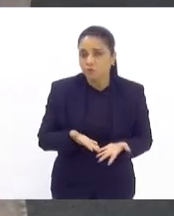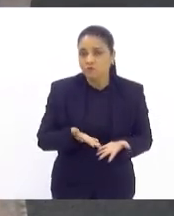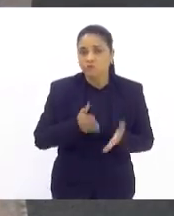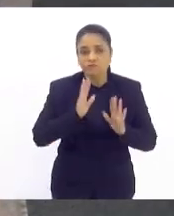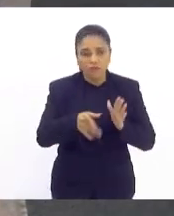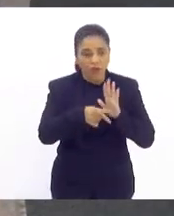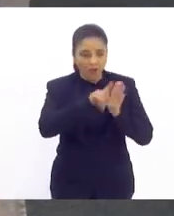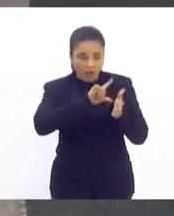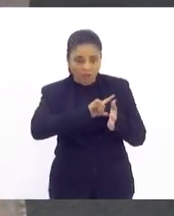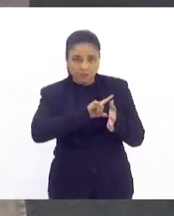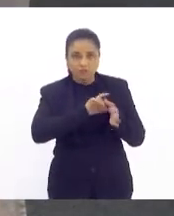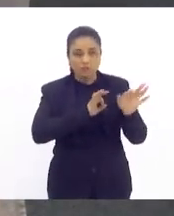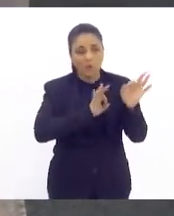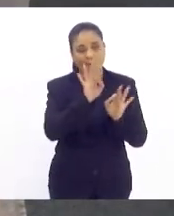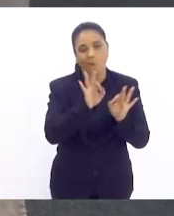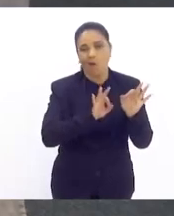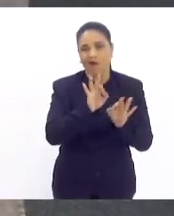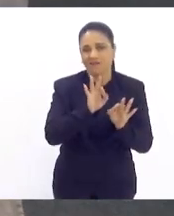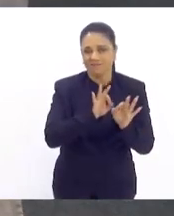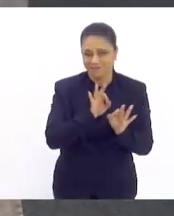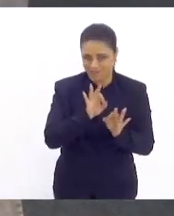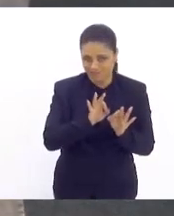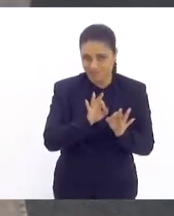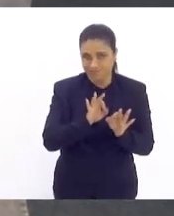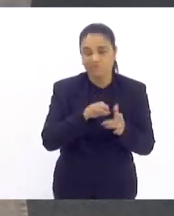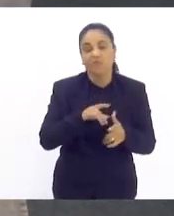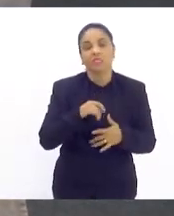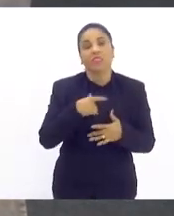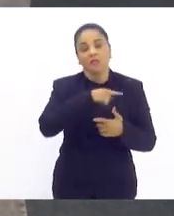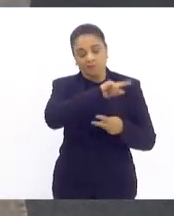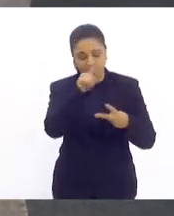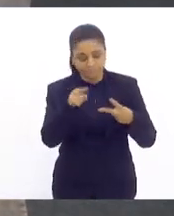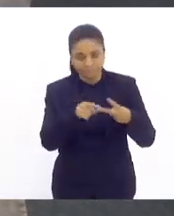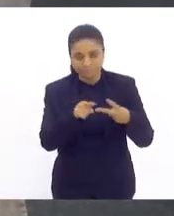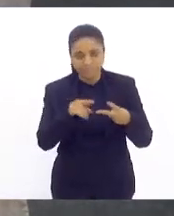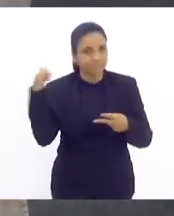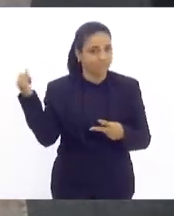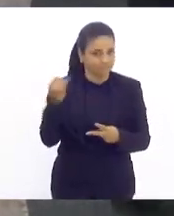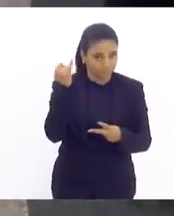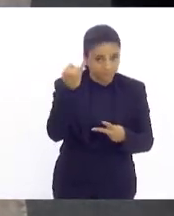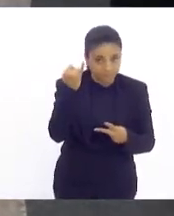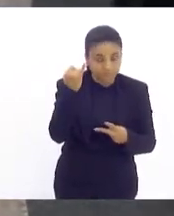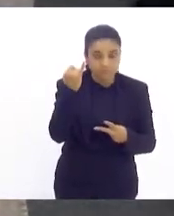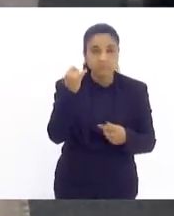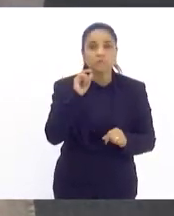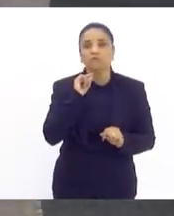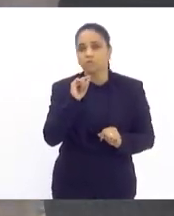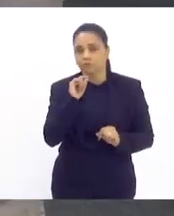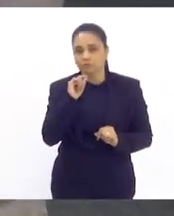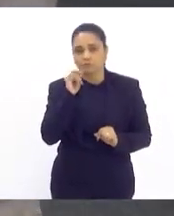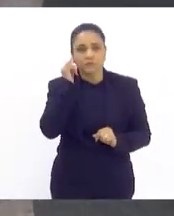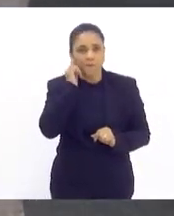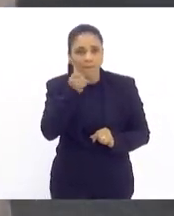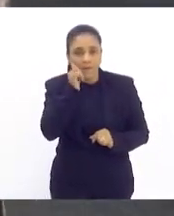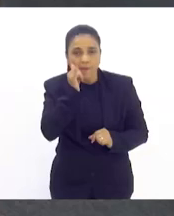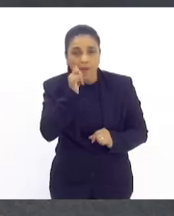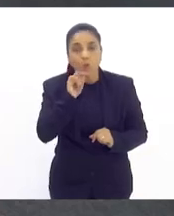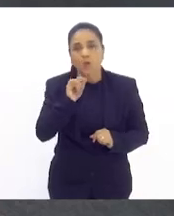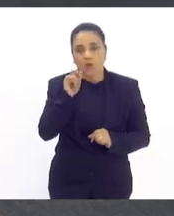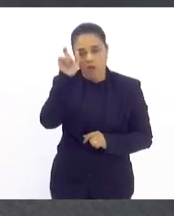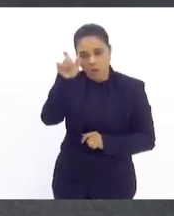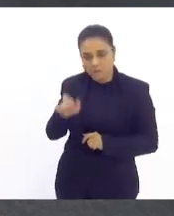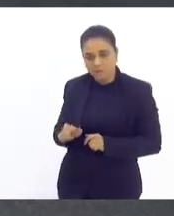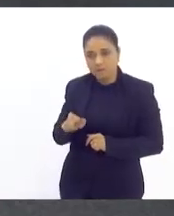organizou de ter uma outra coisa coisa que é importante dizer é com relação à presença de doulas